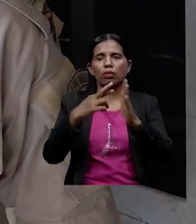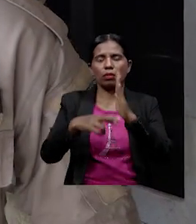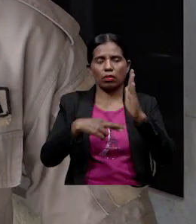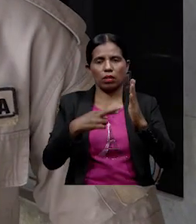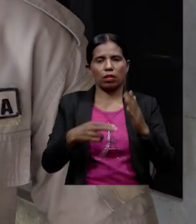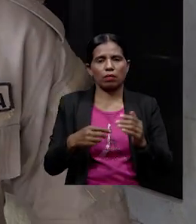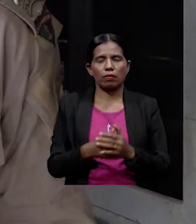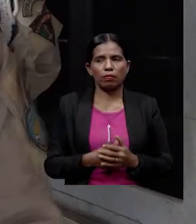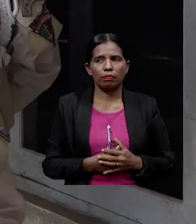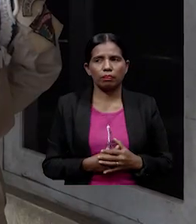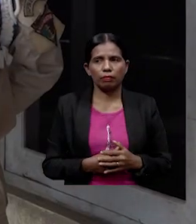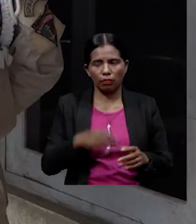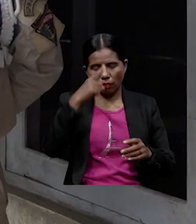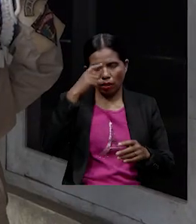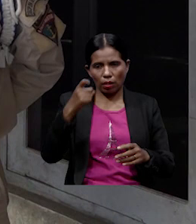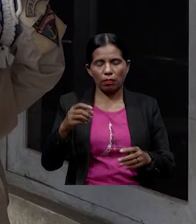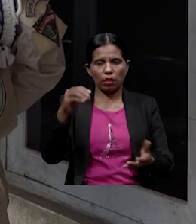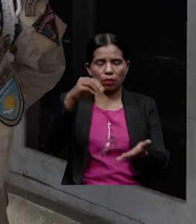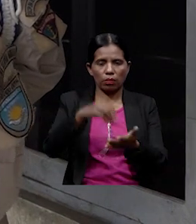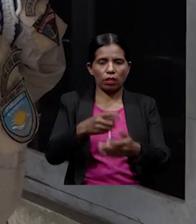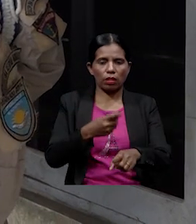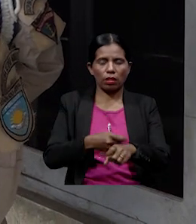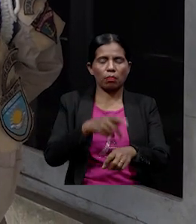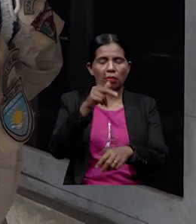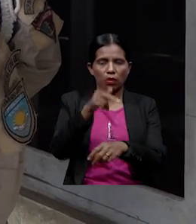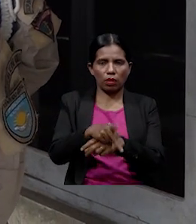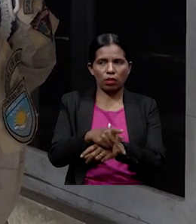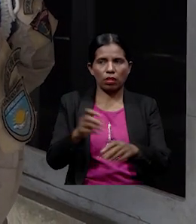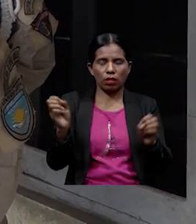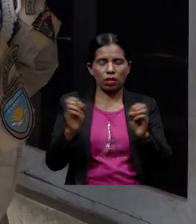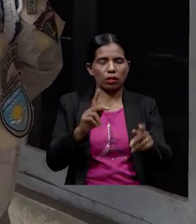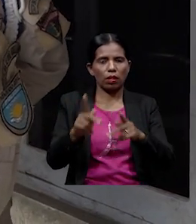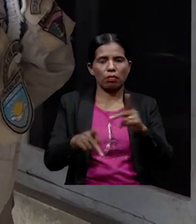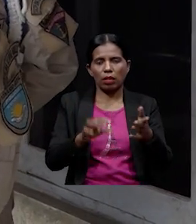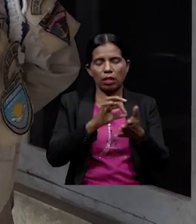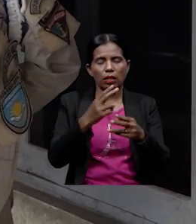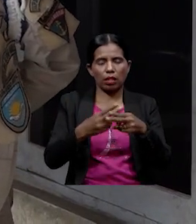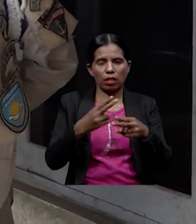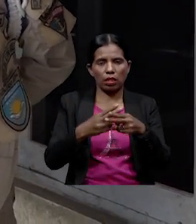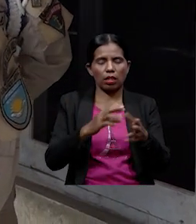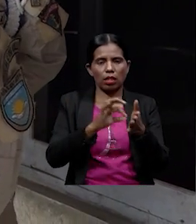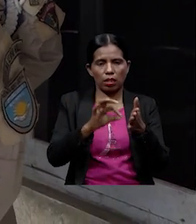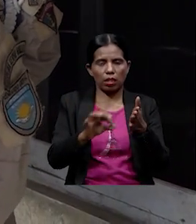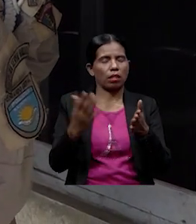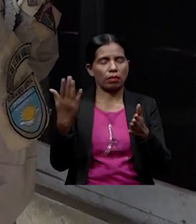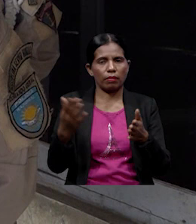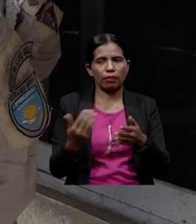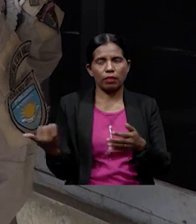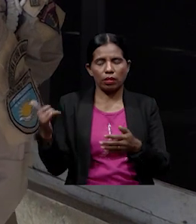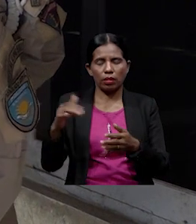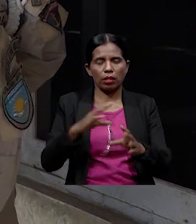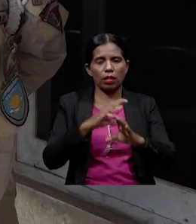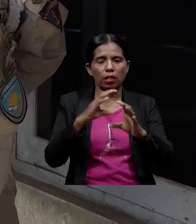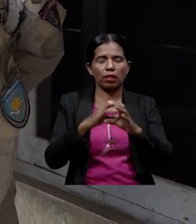ilegal. Tamba sira tun o tempo kalan e depois la hemos manifest. Sira tun be kaisas hitus